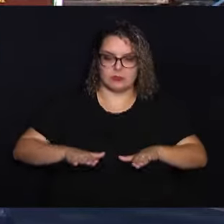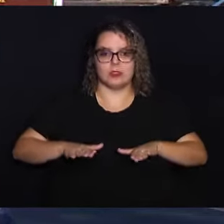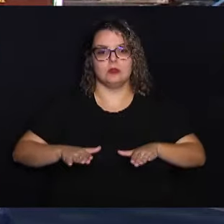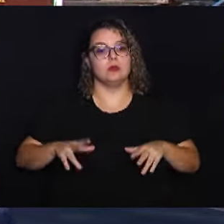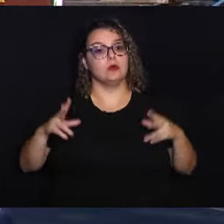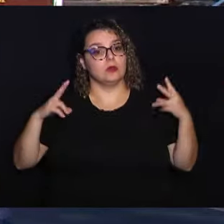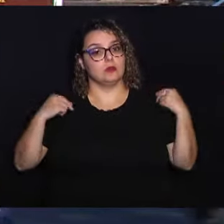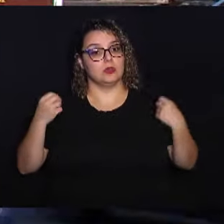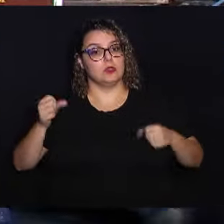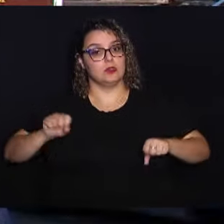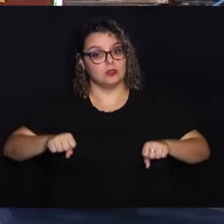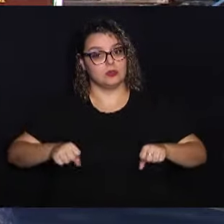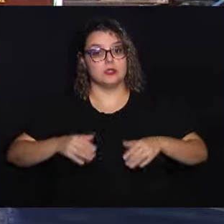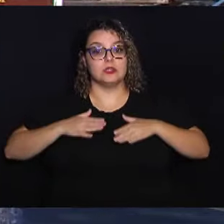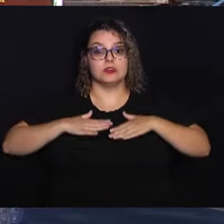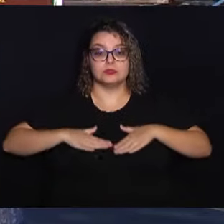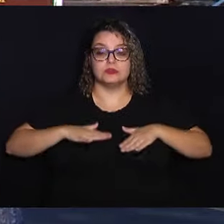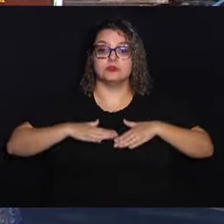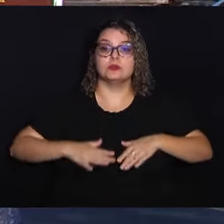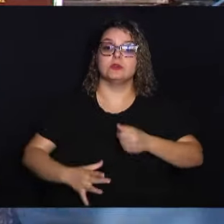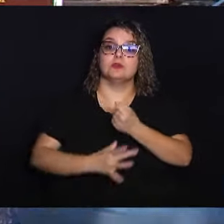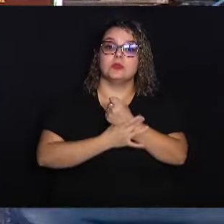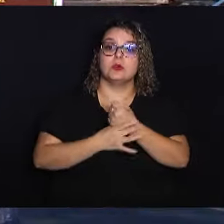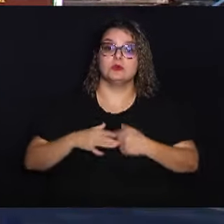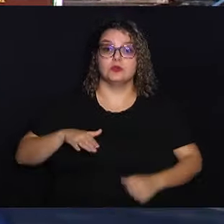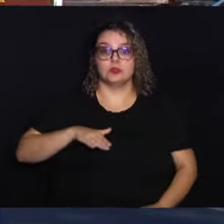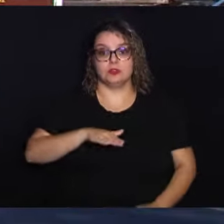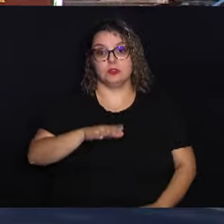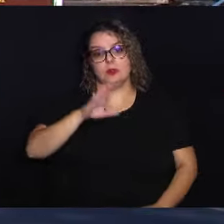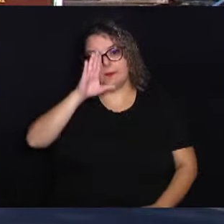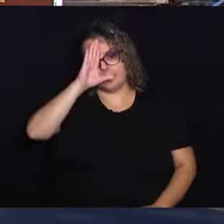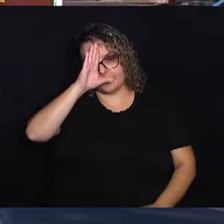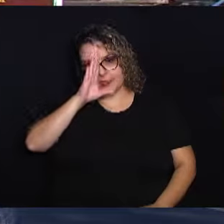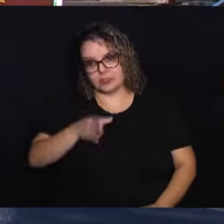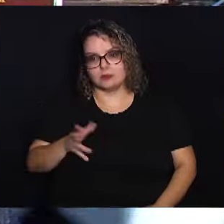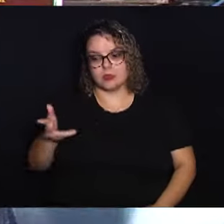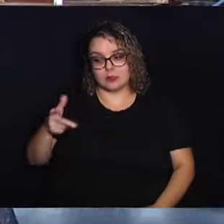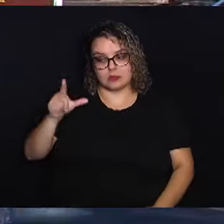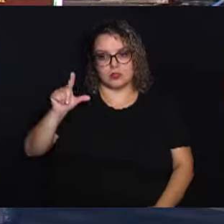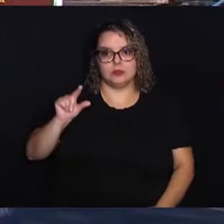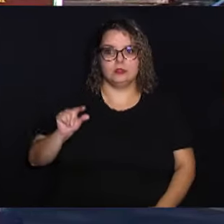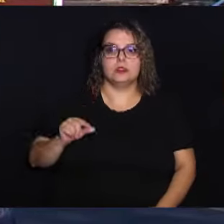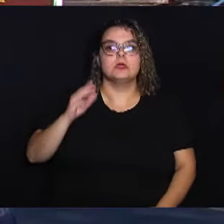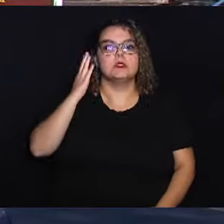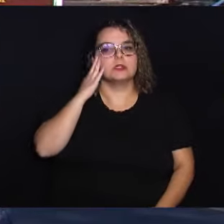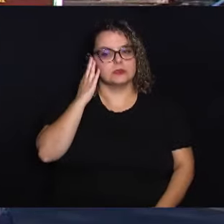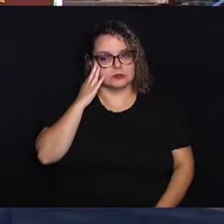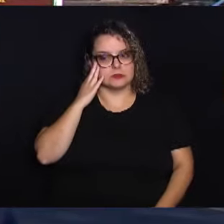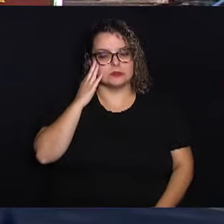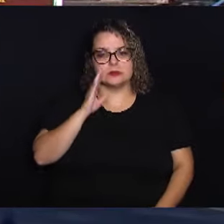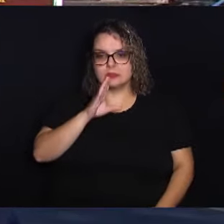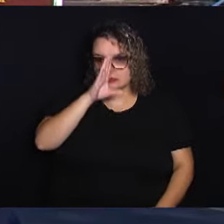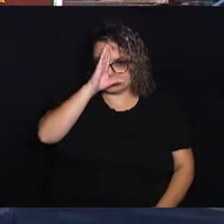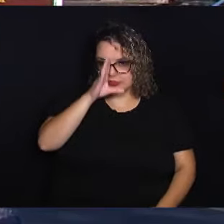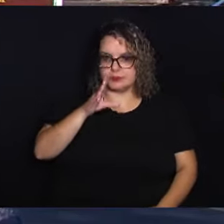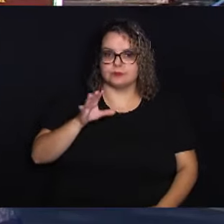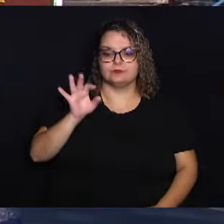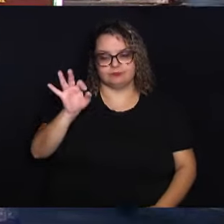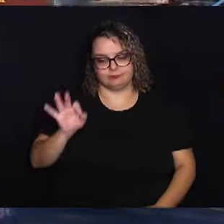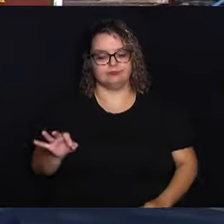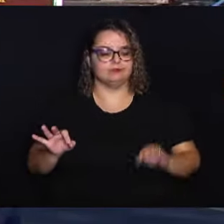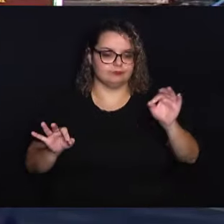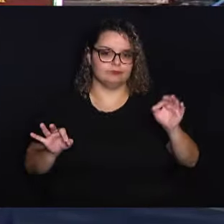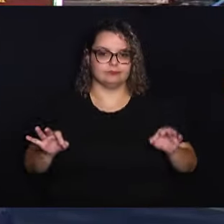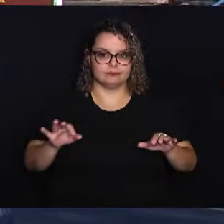condutores a terem comportamentos Seguros durante seu deslocamento principalmente a redução da velocidade porque a gente sabe que é diretamente